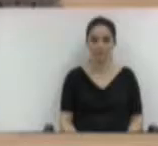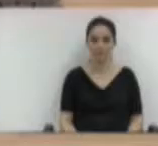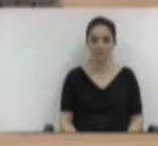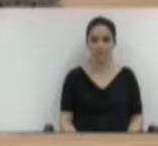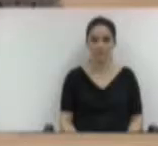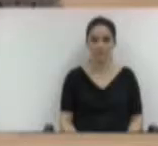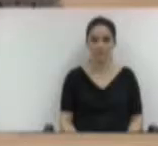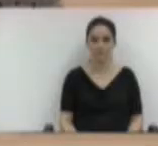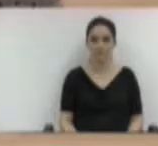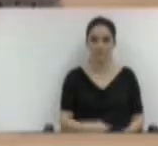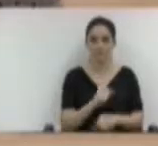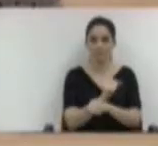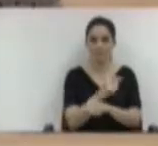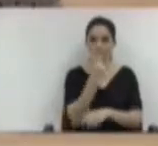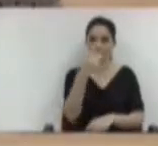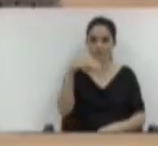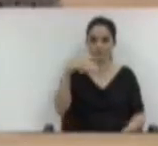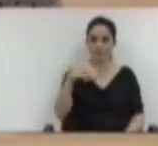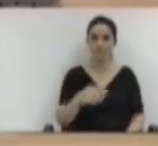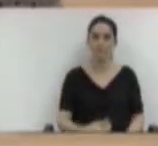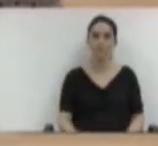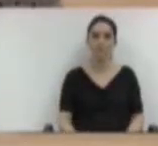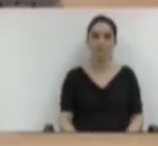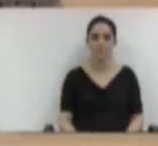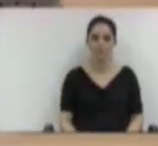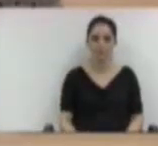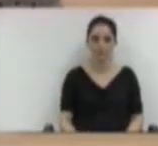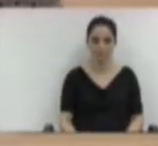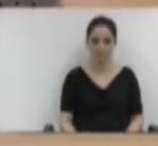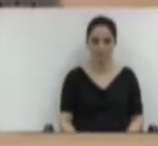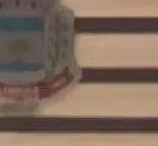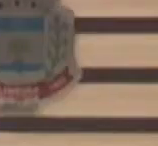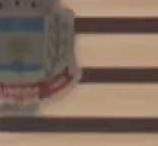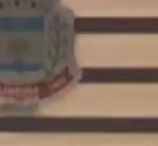a sessão está suspensa por um minuto.